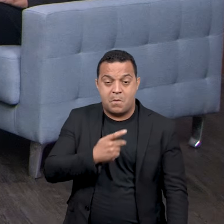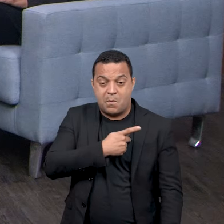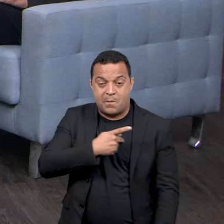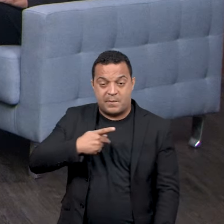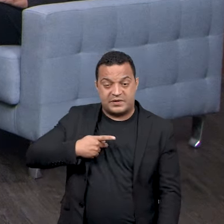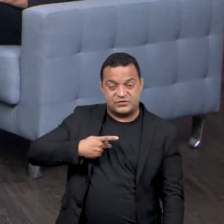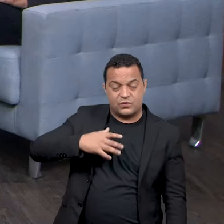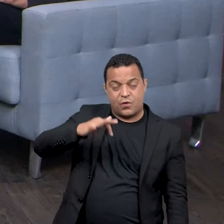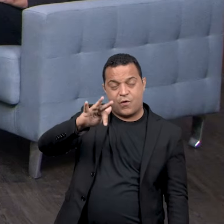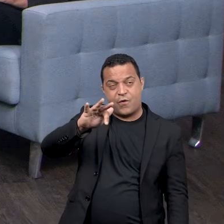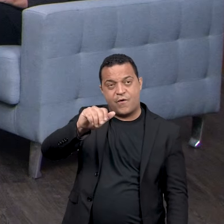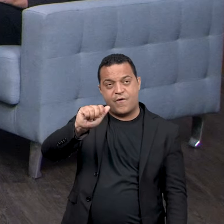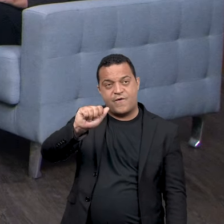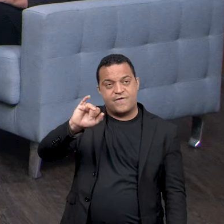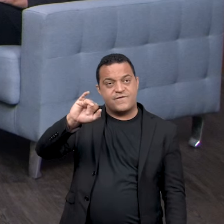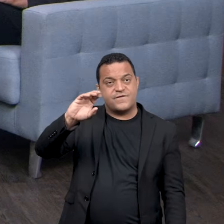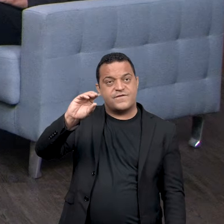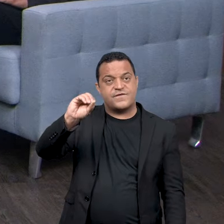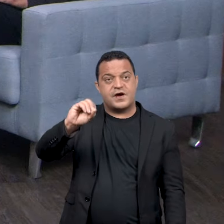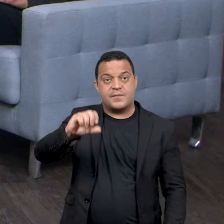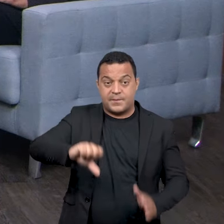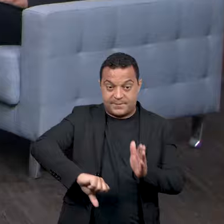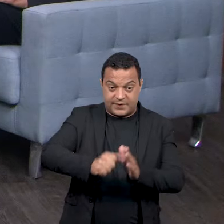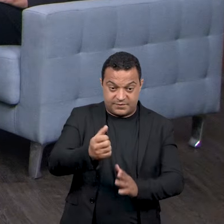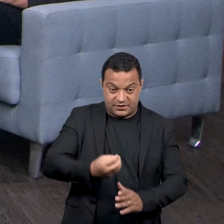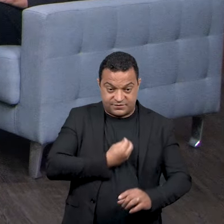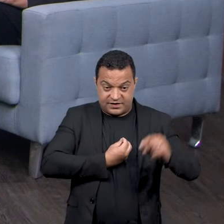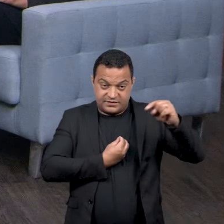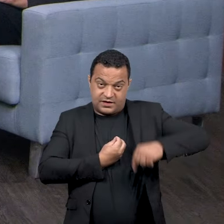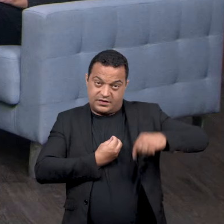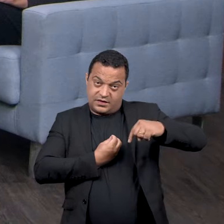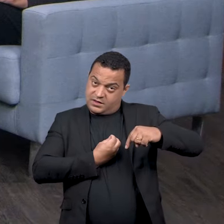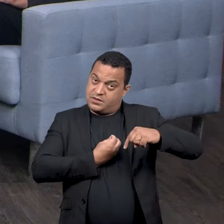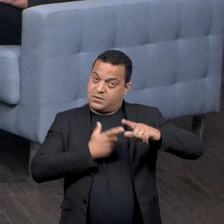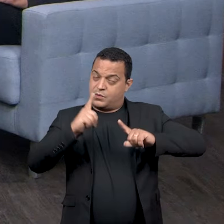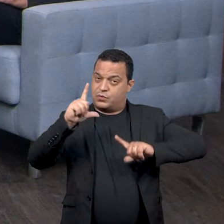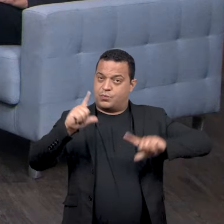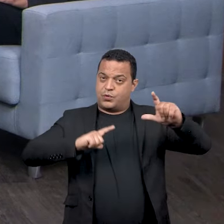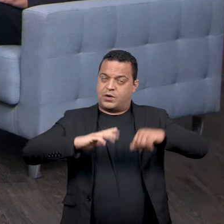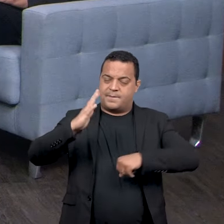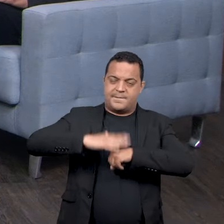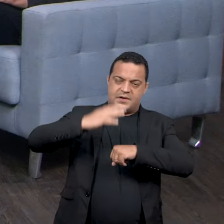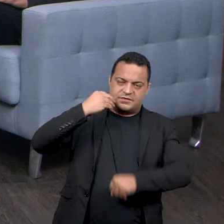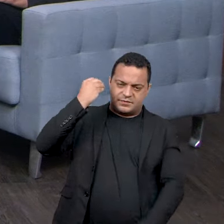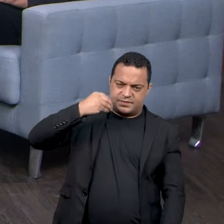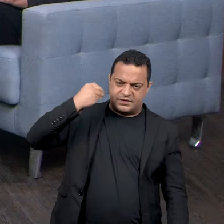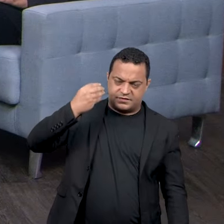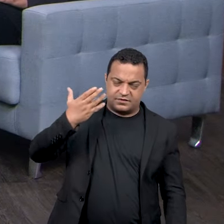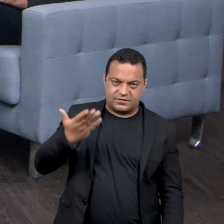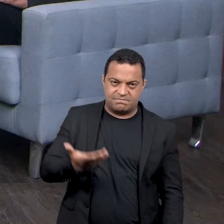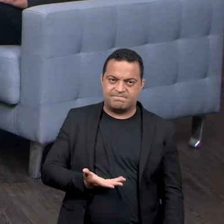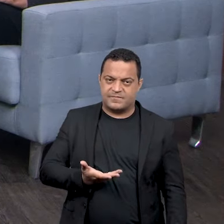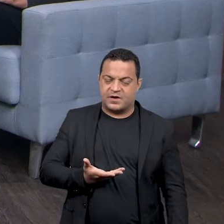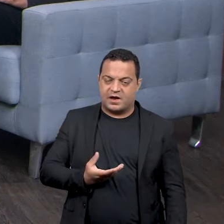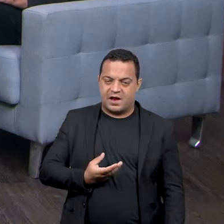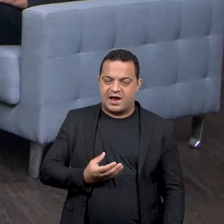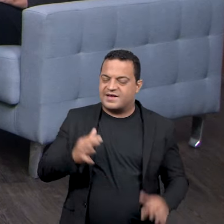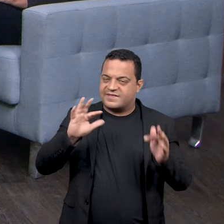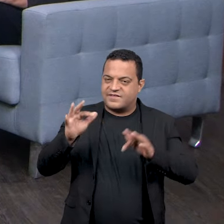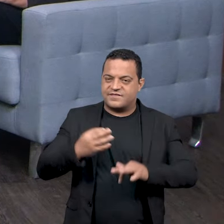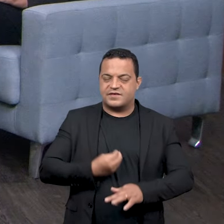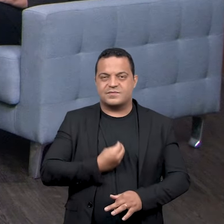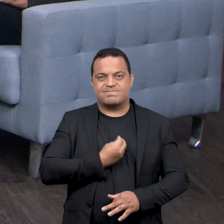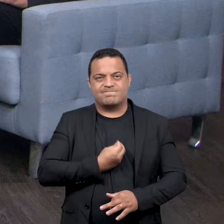Pastor Fábio é a primeira vez no programa Mais Sábios e já está sendo aqui saudado,